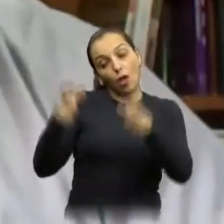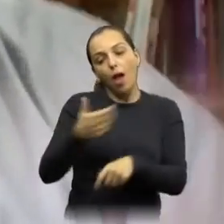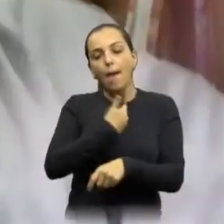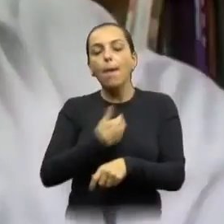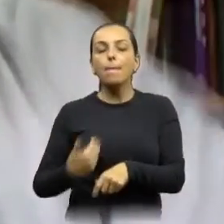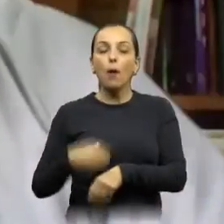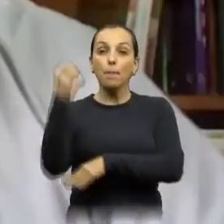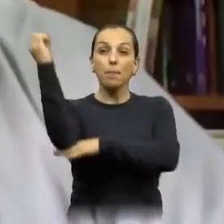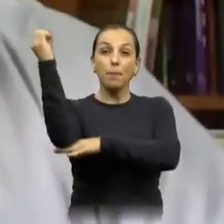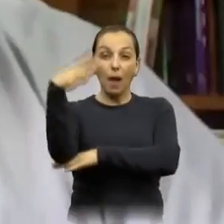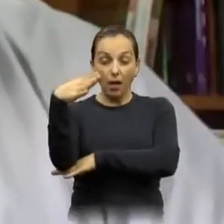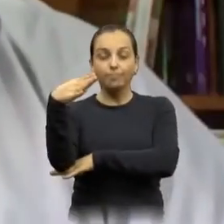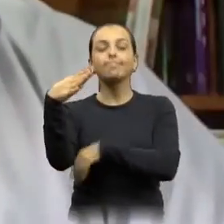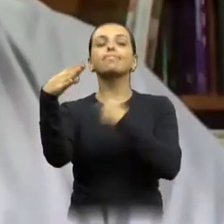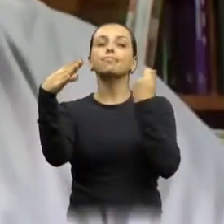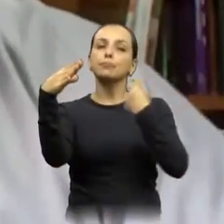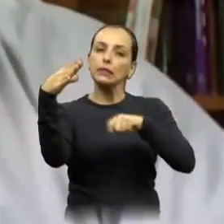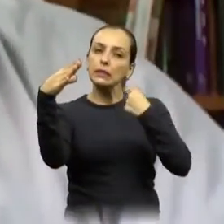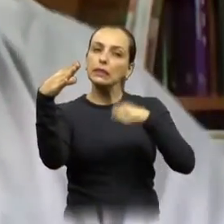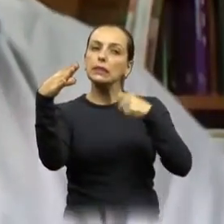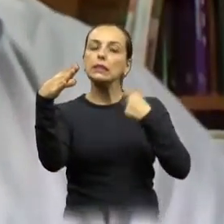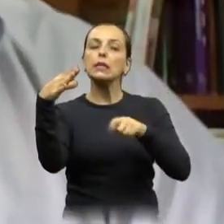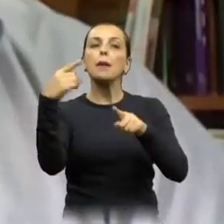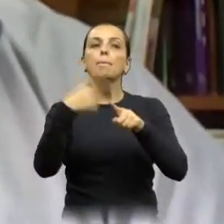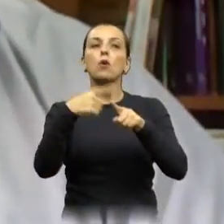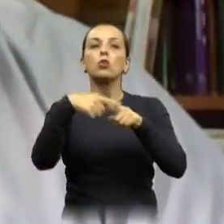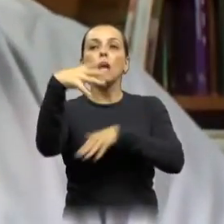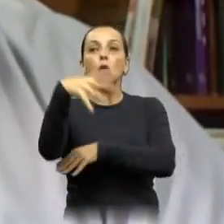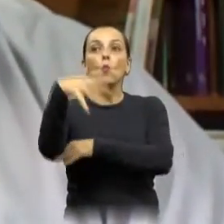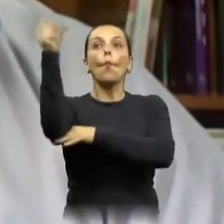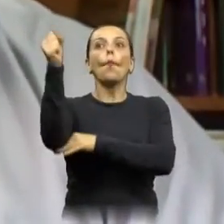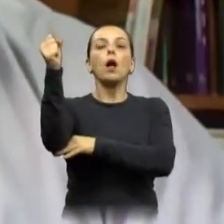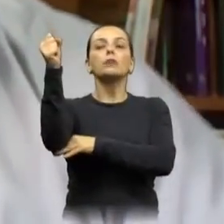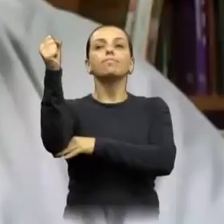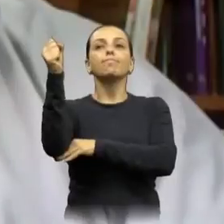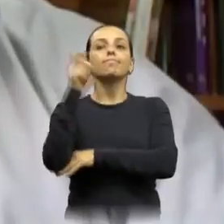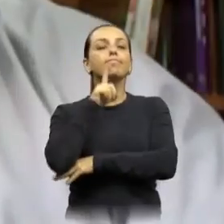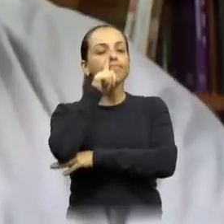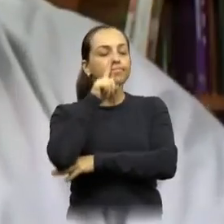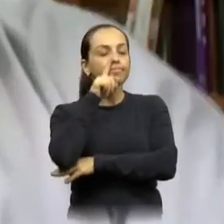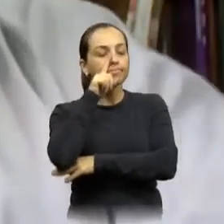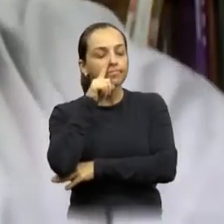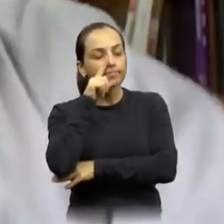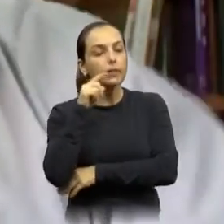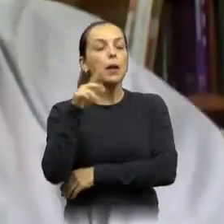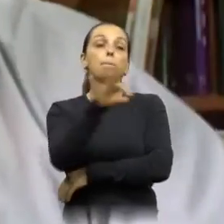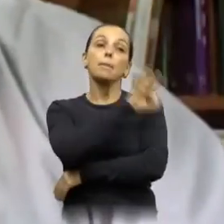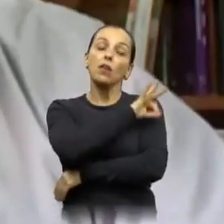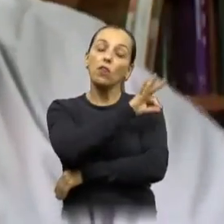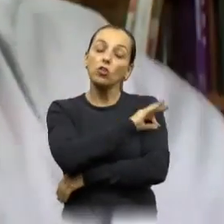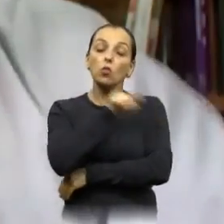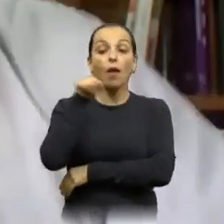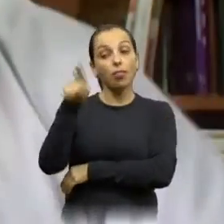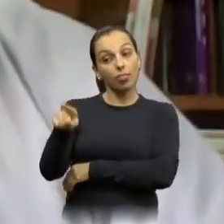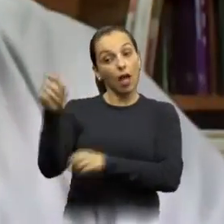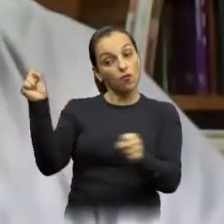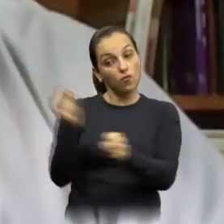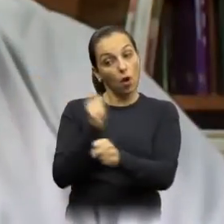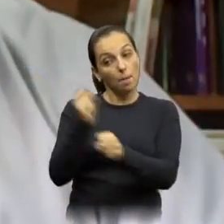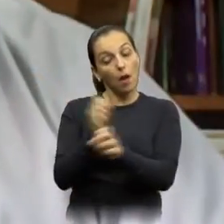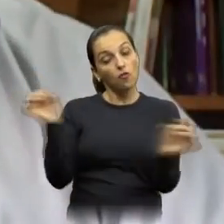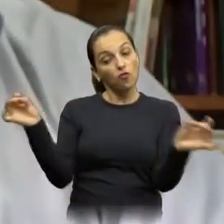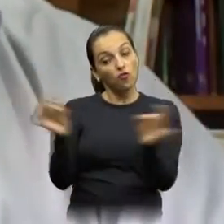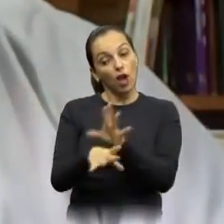naquela população, e à noite ela fica absolutamente apagada, né? Então é muito importante com que a prefeitura primeiro finalize aquela obra e